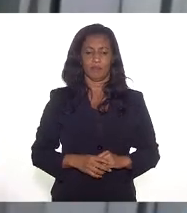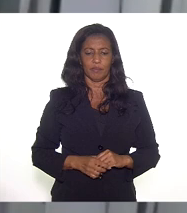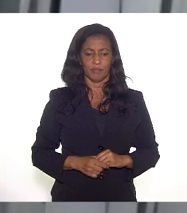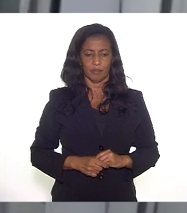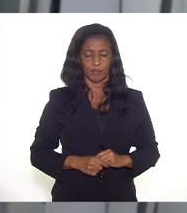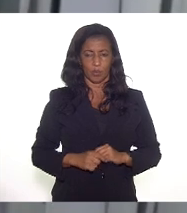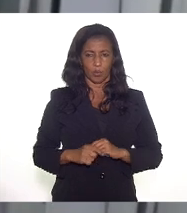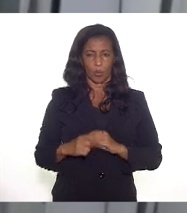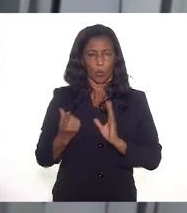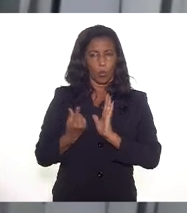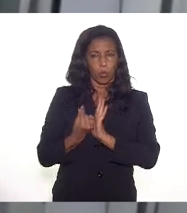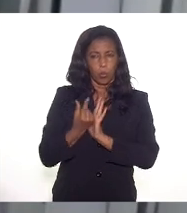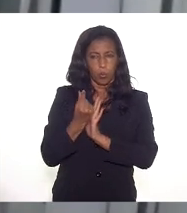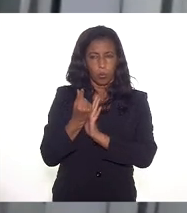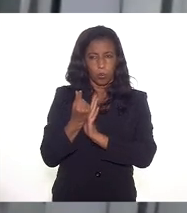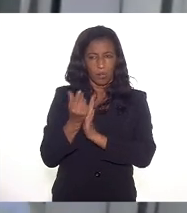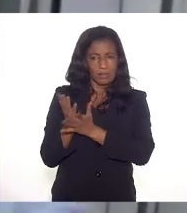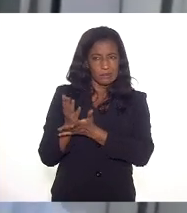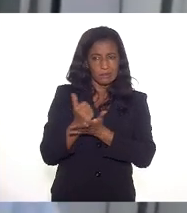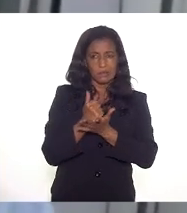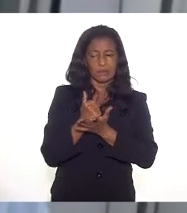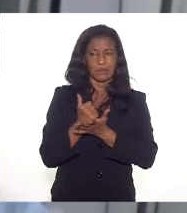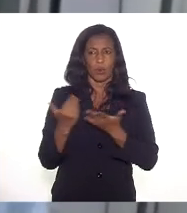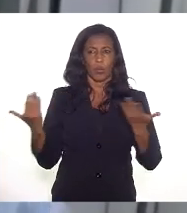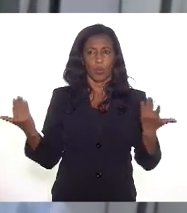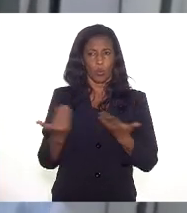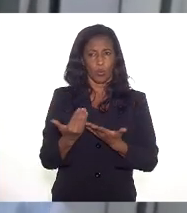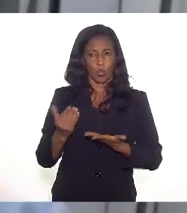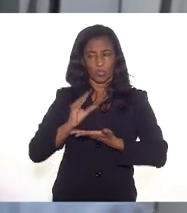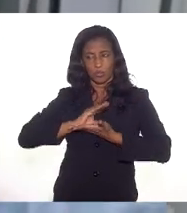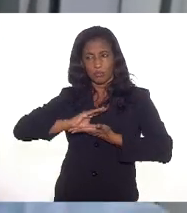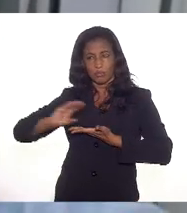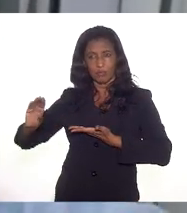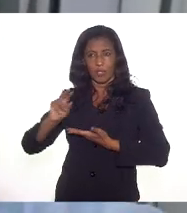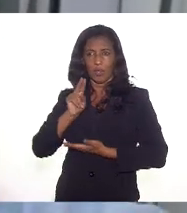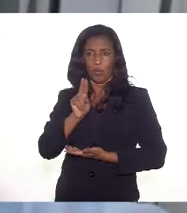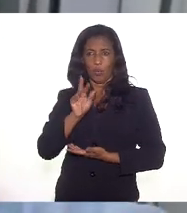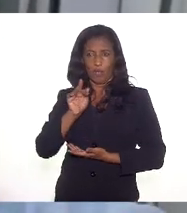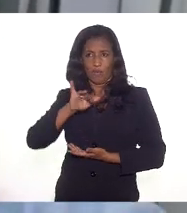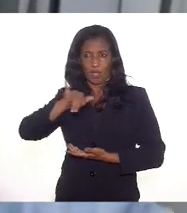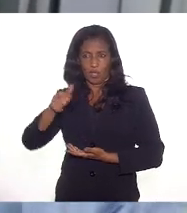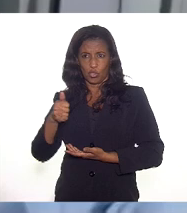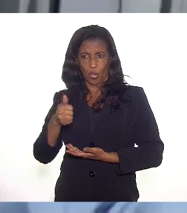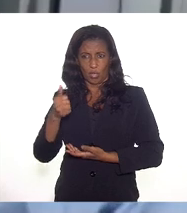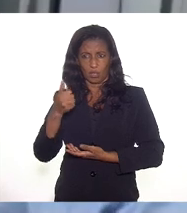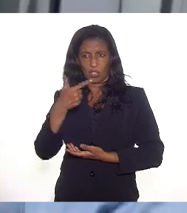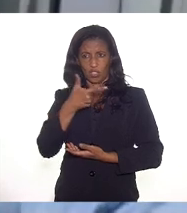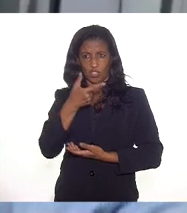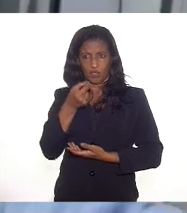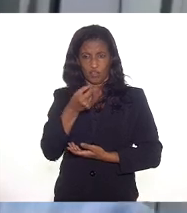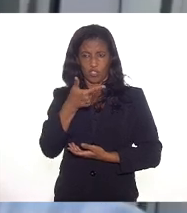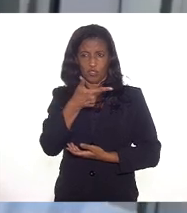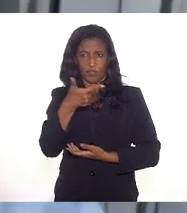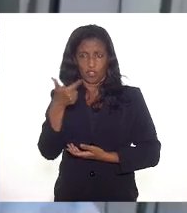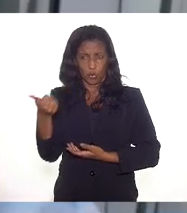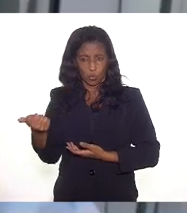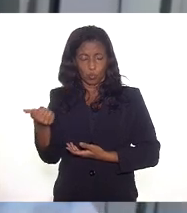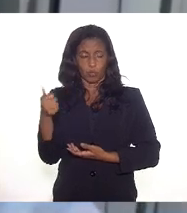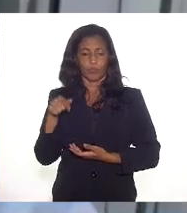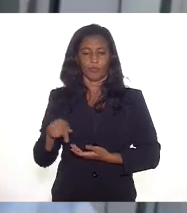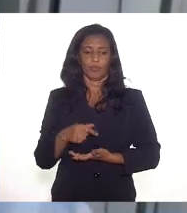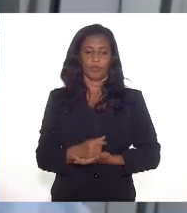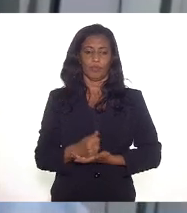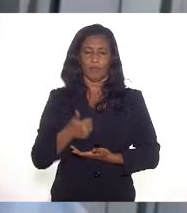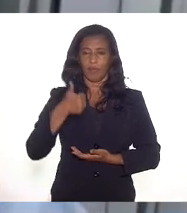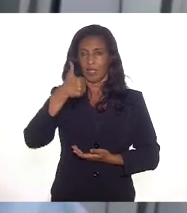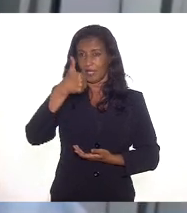o orçamento disponível para a UFRJ até o presente momento, no ano de 2021,